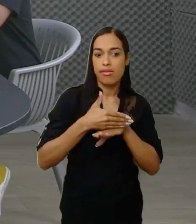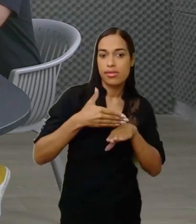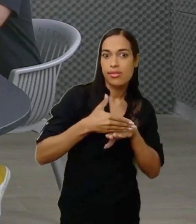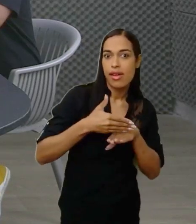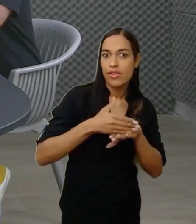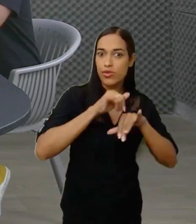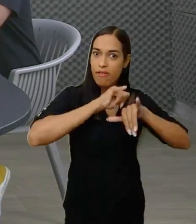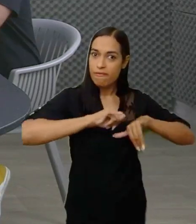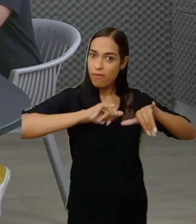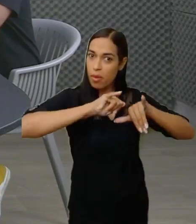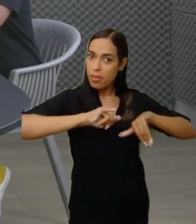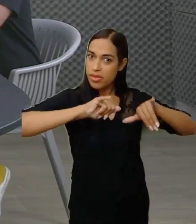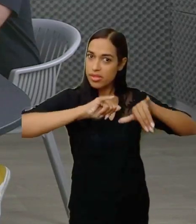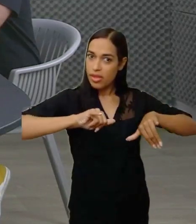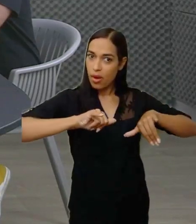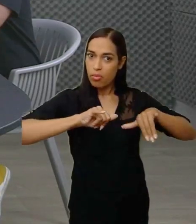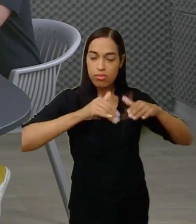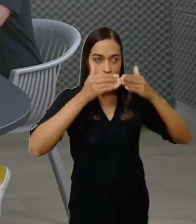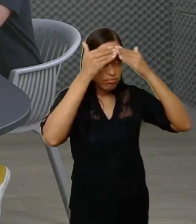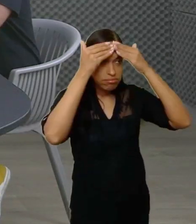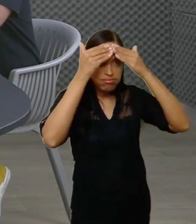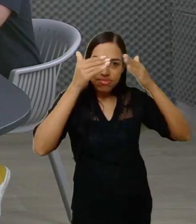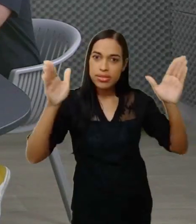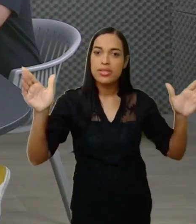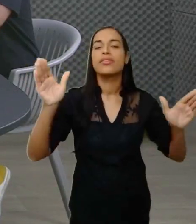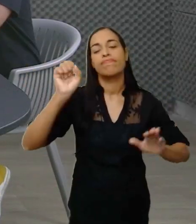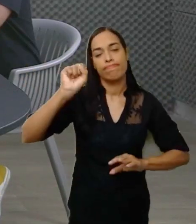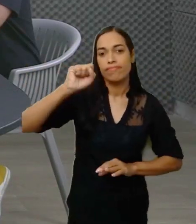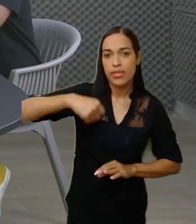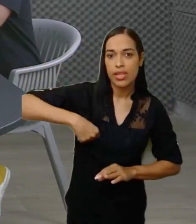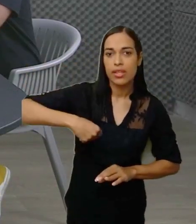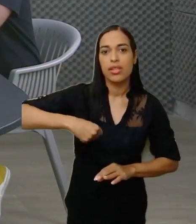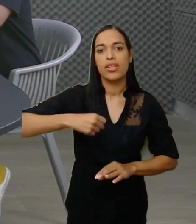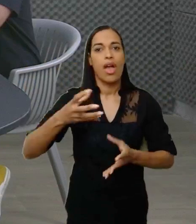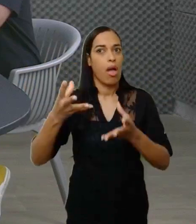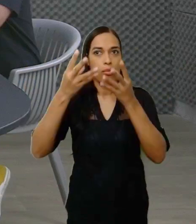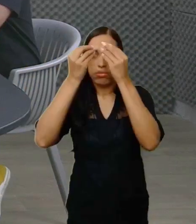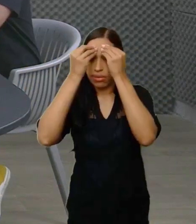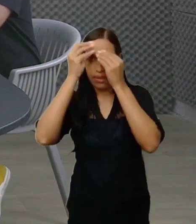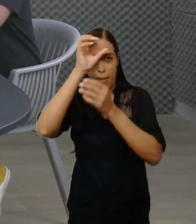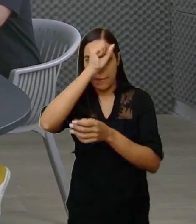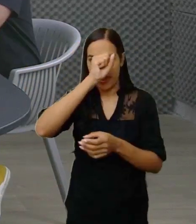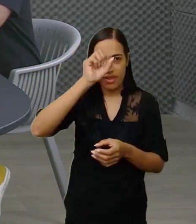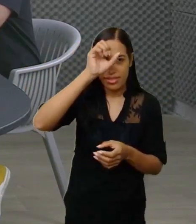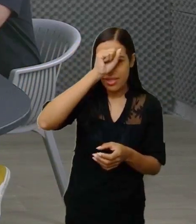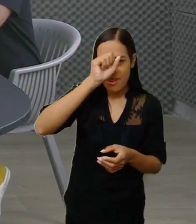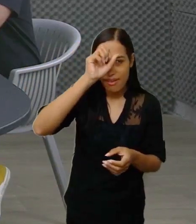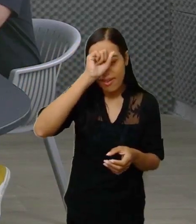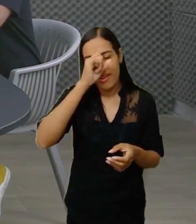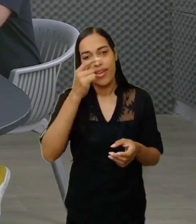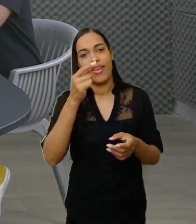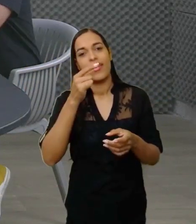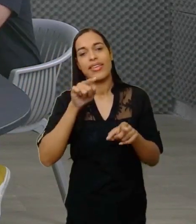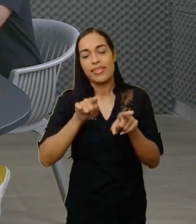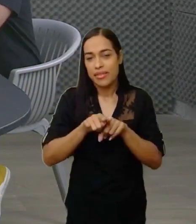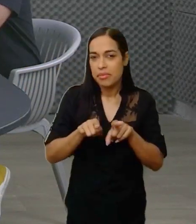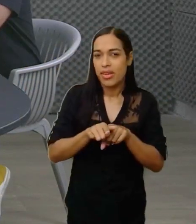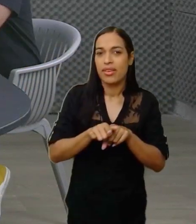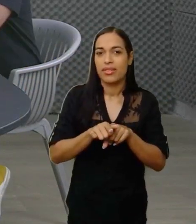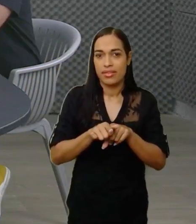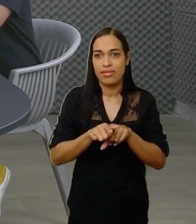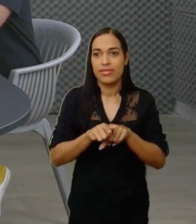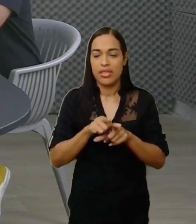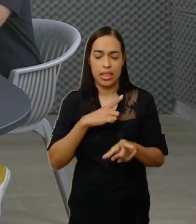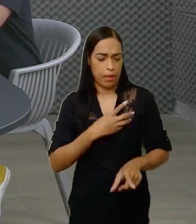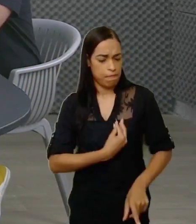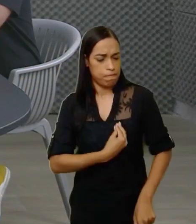à informação, de modo geral, eles conseguem absorver aquilo e, de alguma forma, trazer um retorno, seja